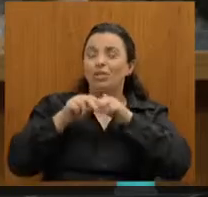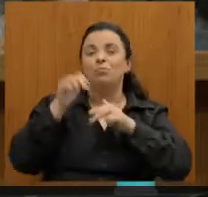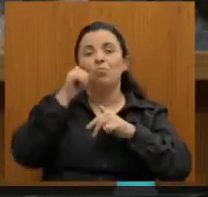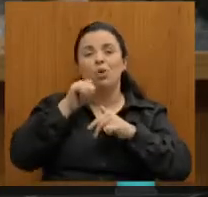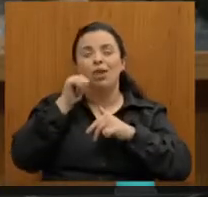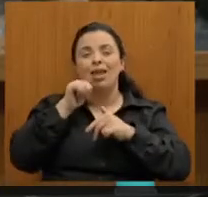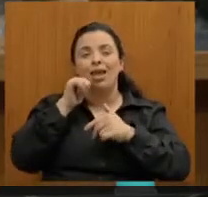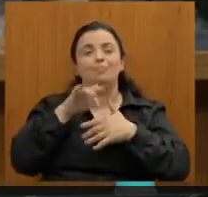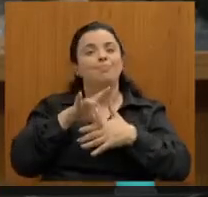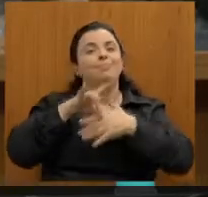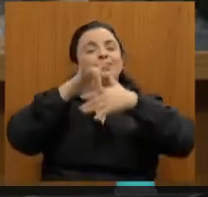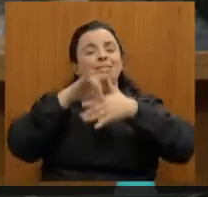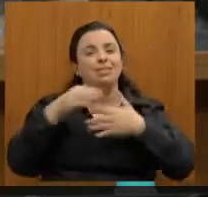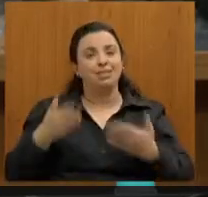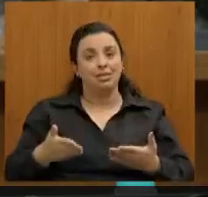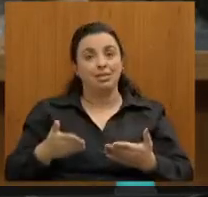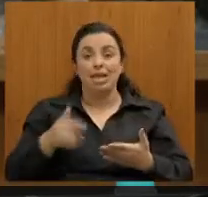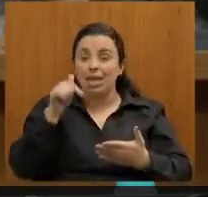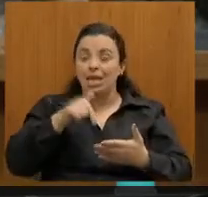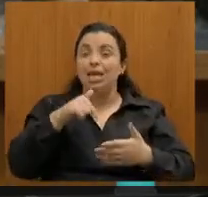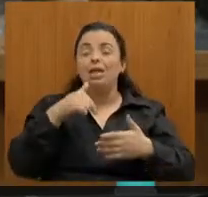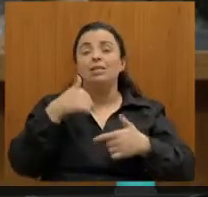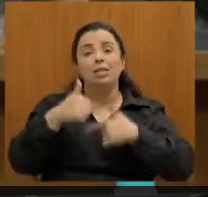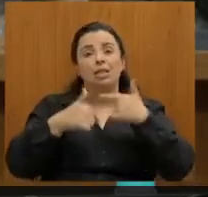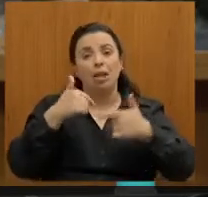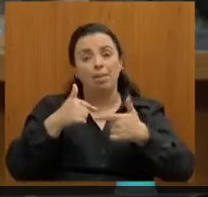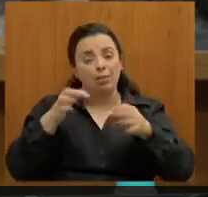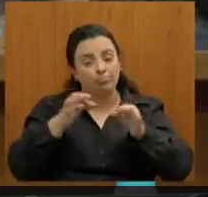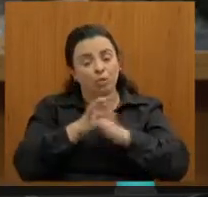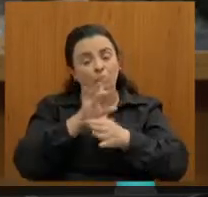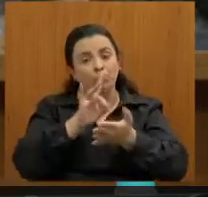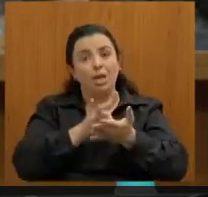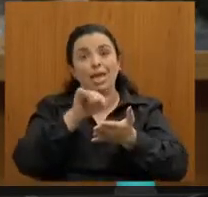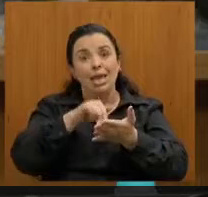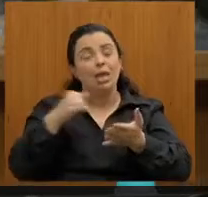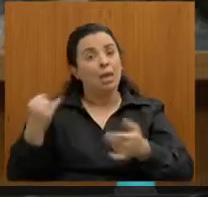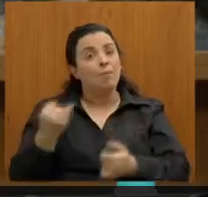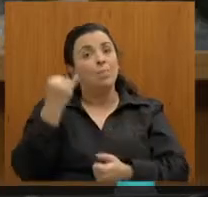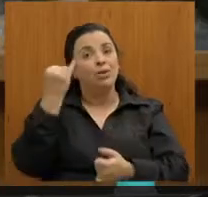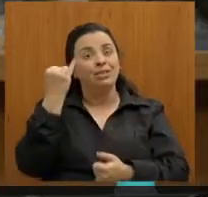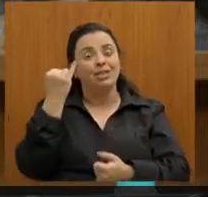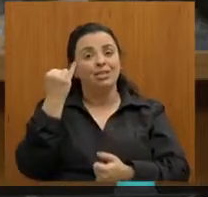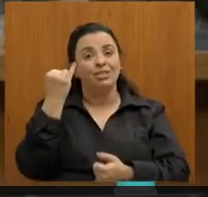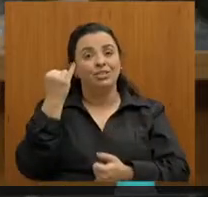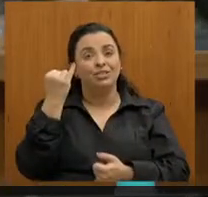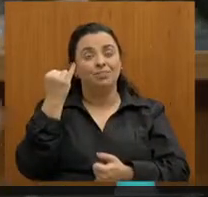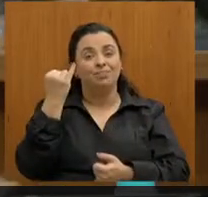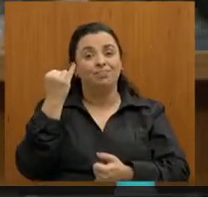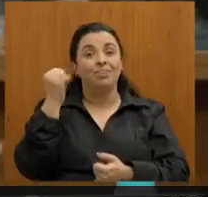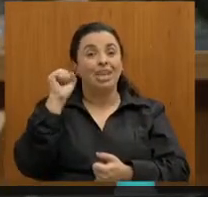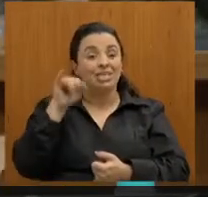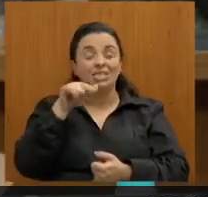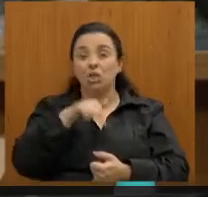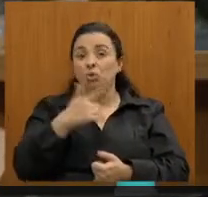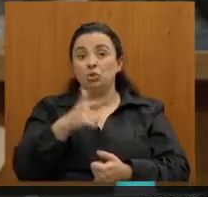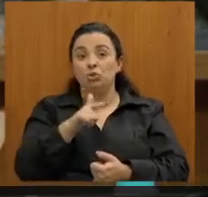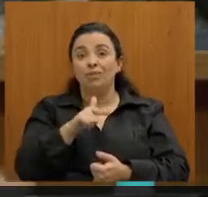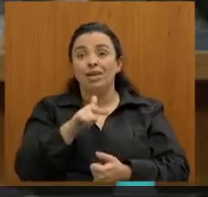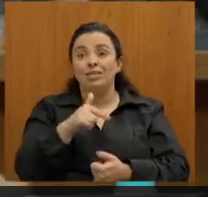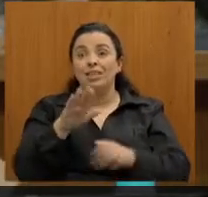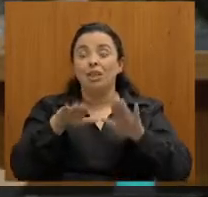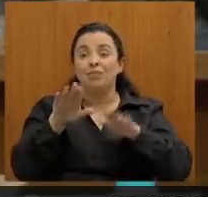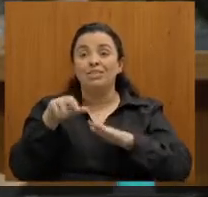é um trabalho muito consolidado e muito necessário Sem o qual talvez essas normas não conseguisse tem acontecer